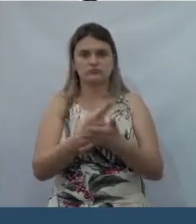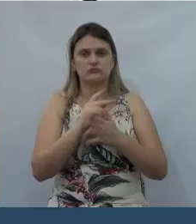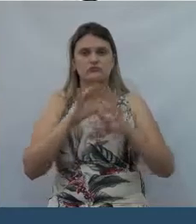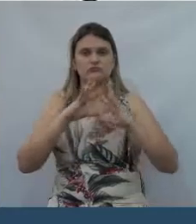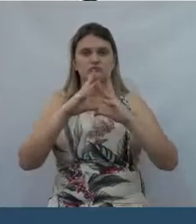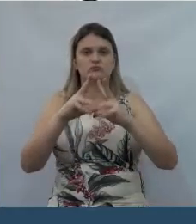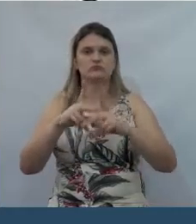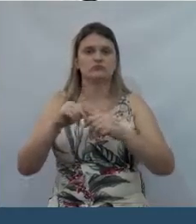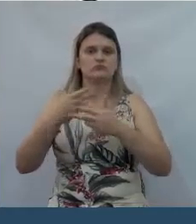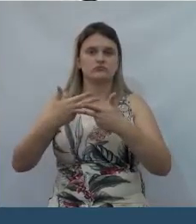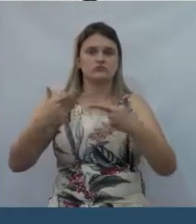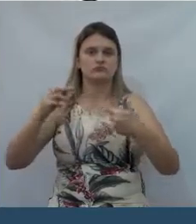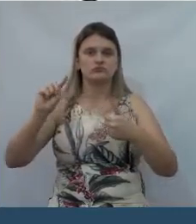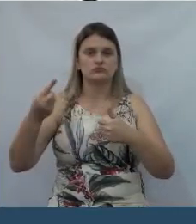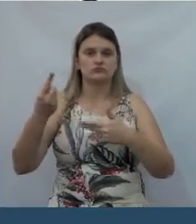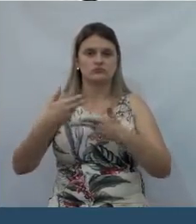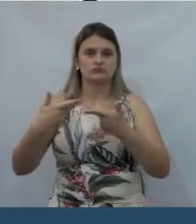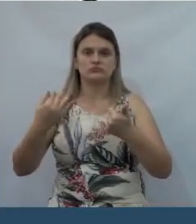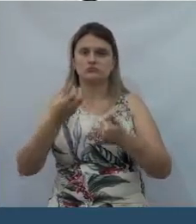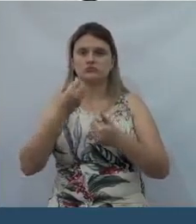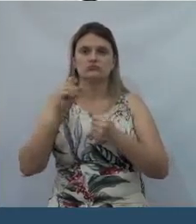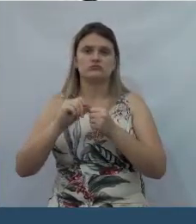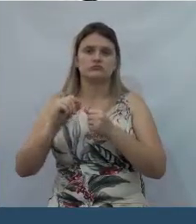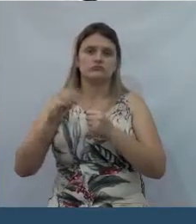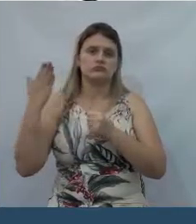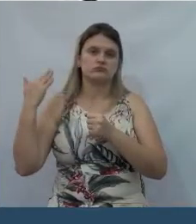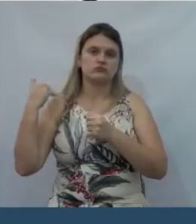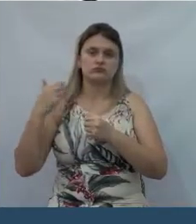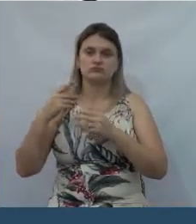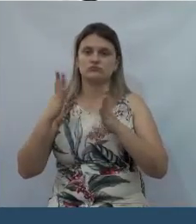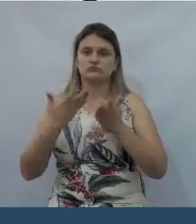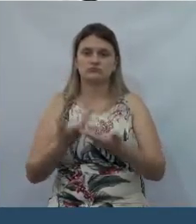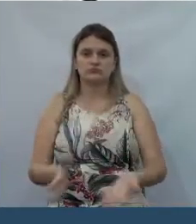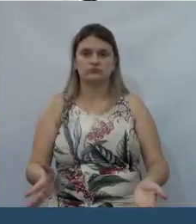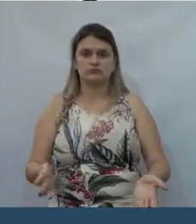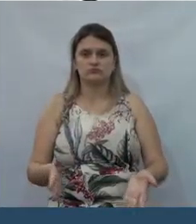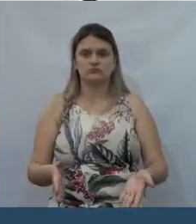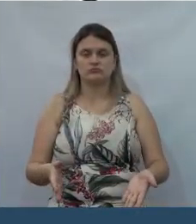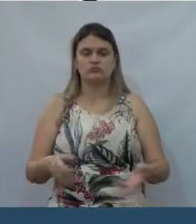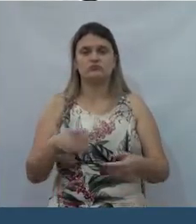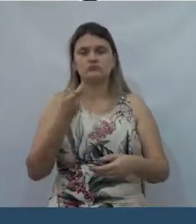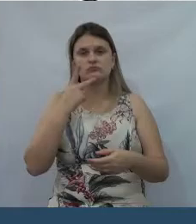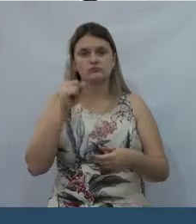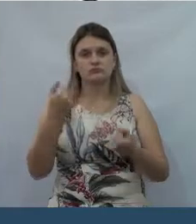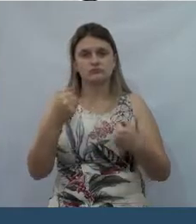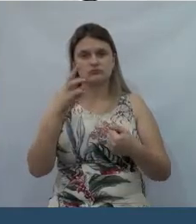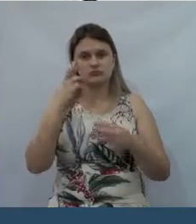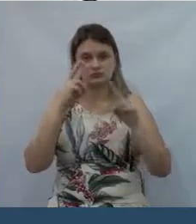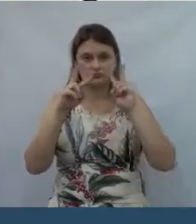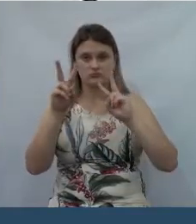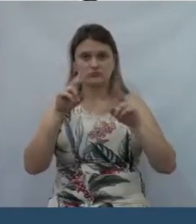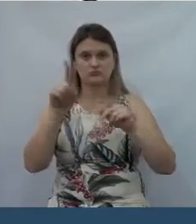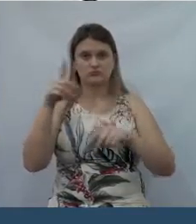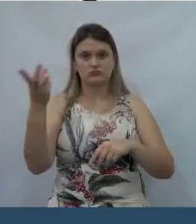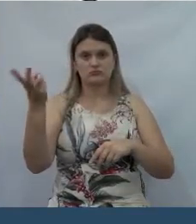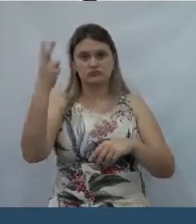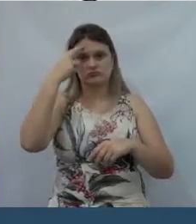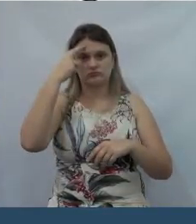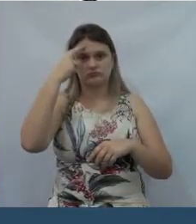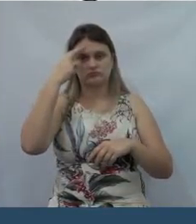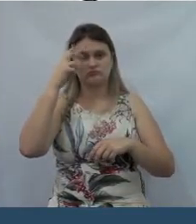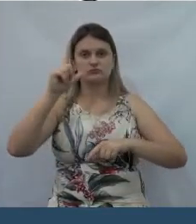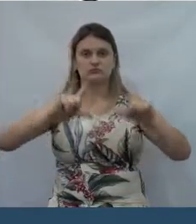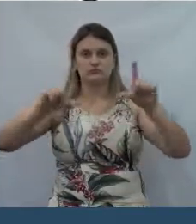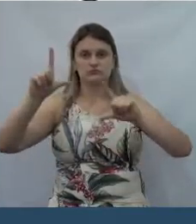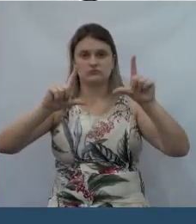todas aquelas 1000 coisas boas que você fez vão por água abaixo. É impressionante, mas é a cultura da